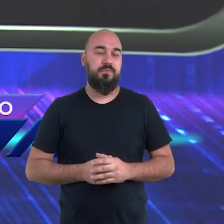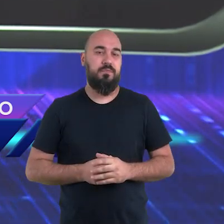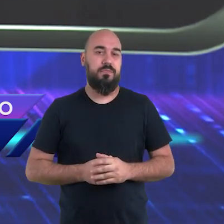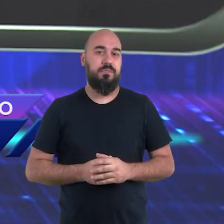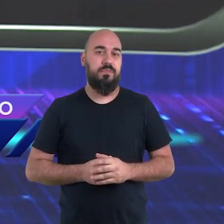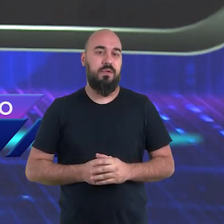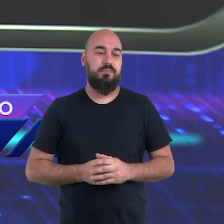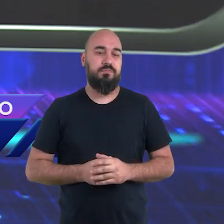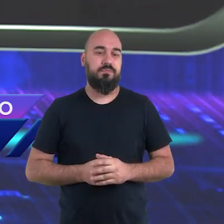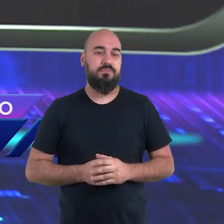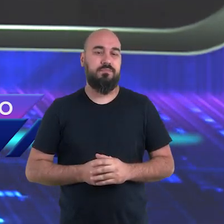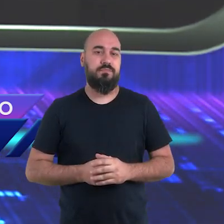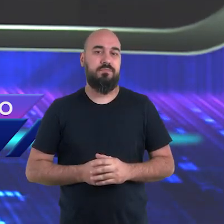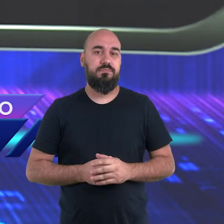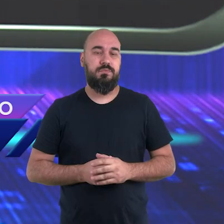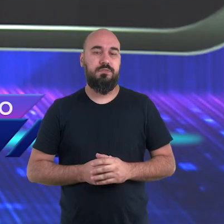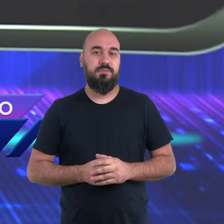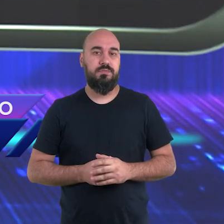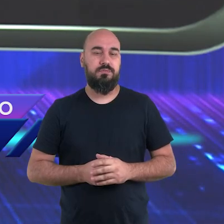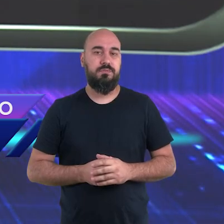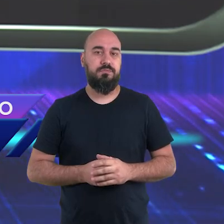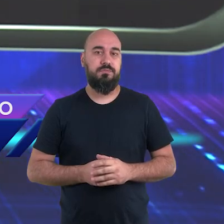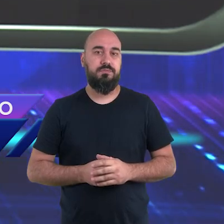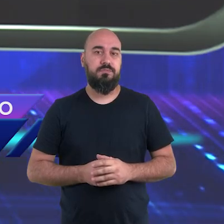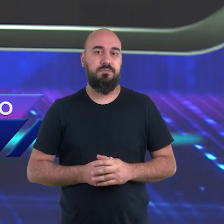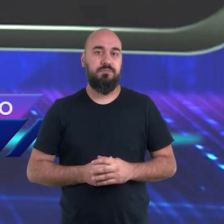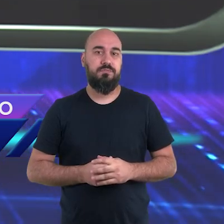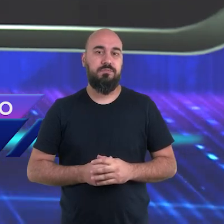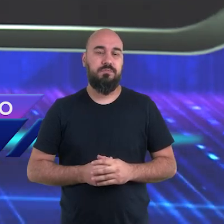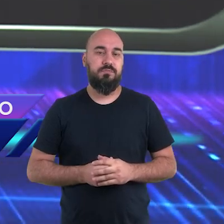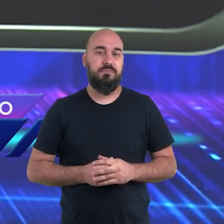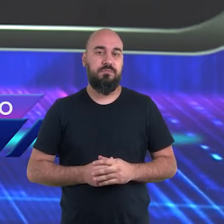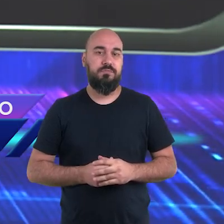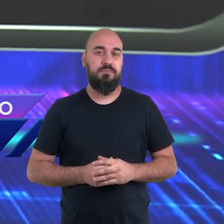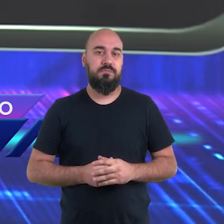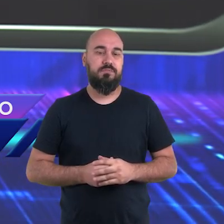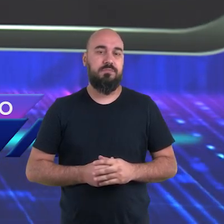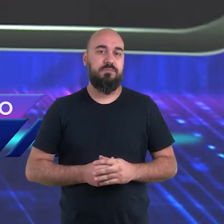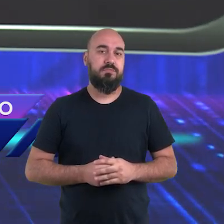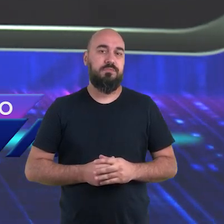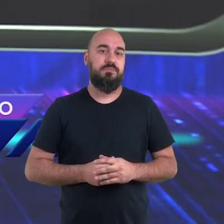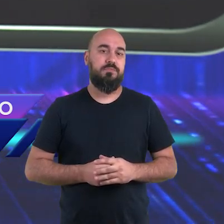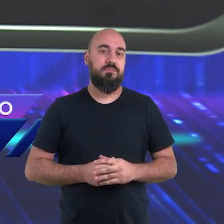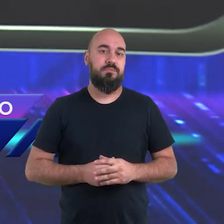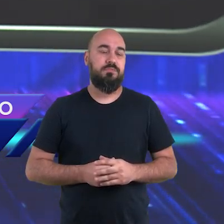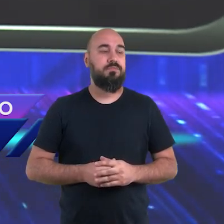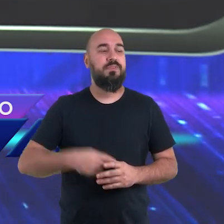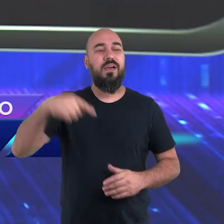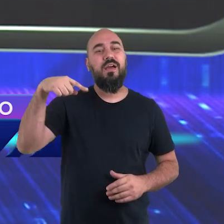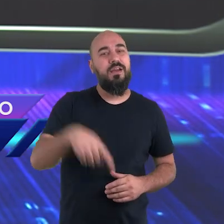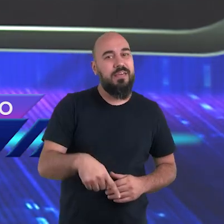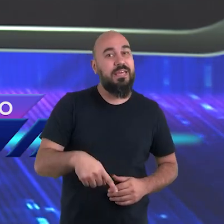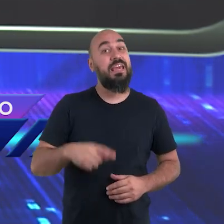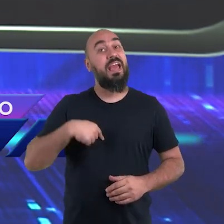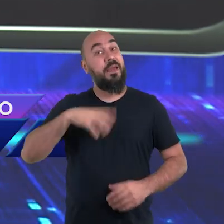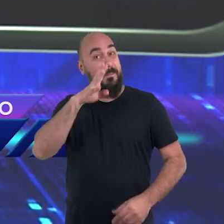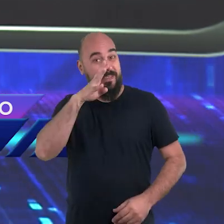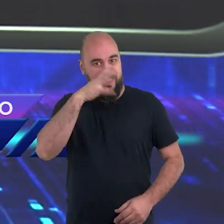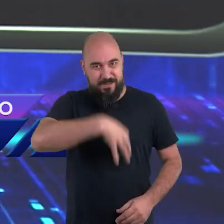Apocalipse 14 e o versículo 12. Acabei de chegar. Diz assim: aqui está